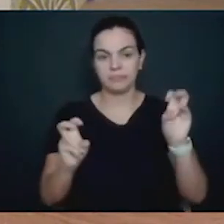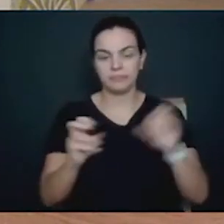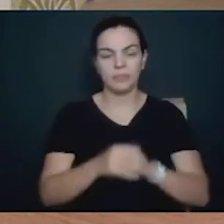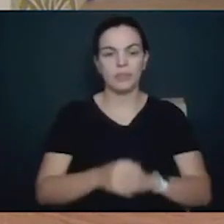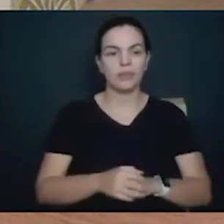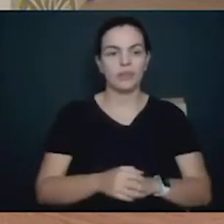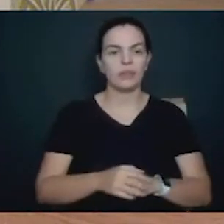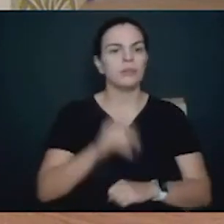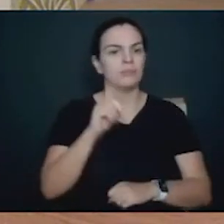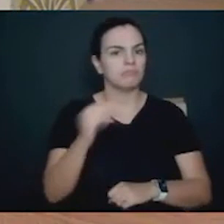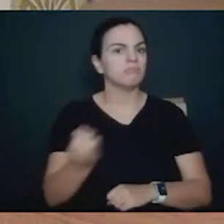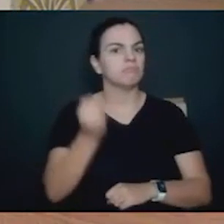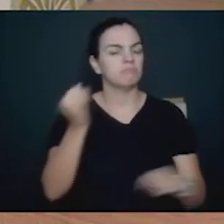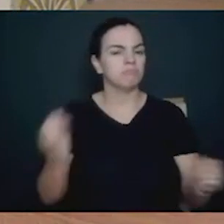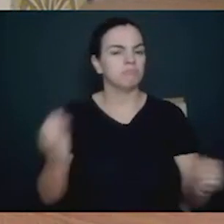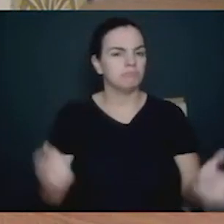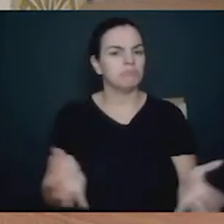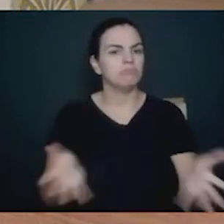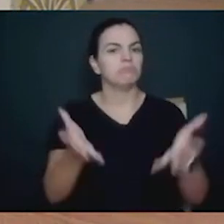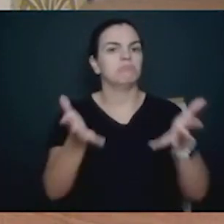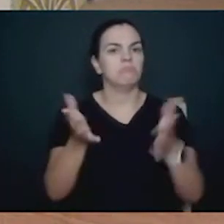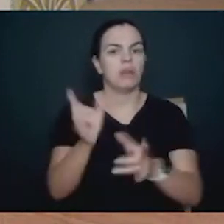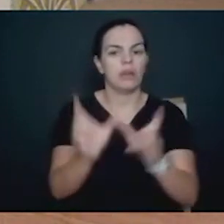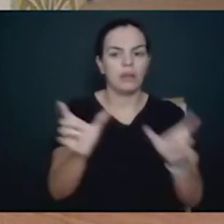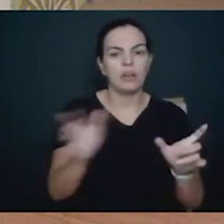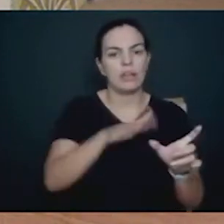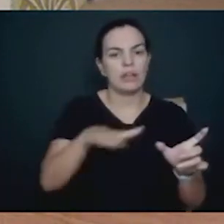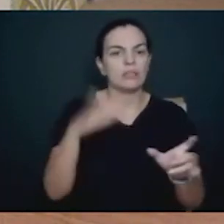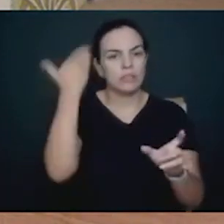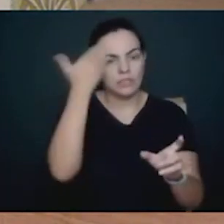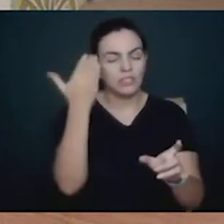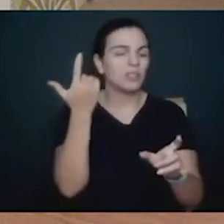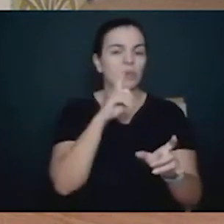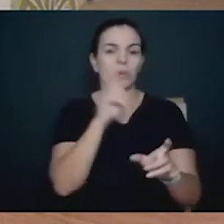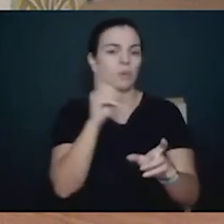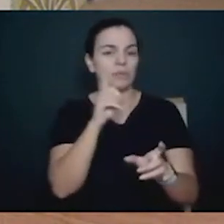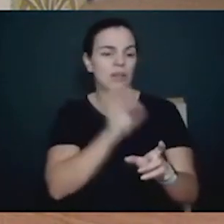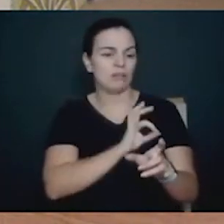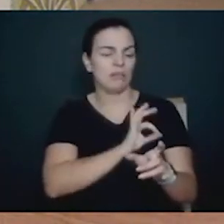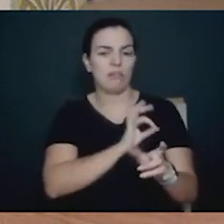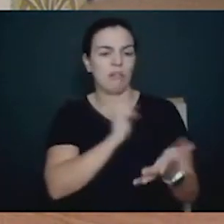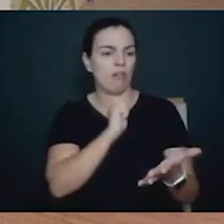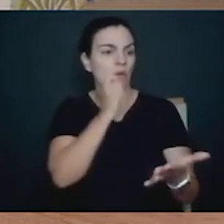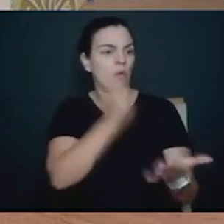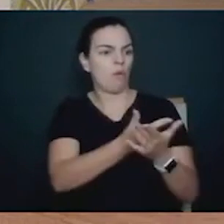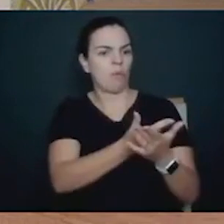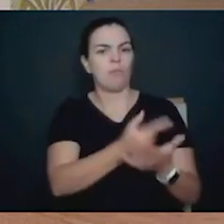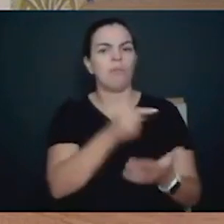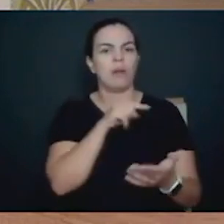à iniciação esportiva de diversas crianças e adolescentes que não possuem condições financeiras de adquirir materiais esportivos para a